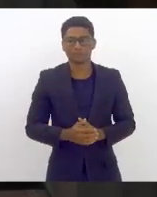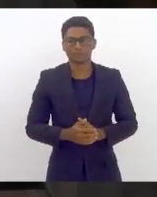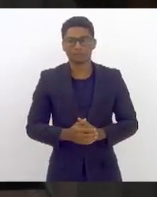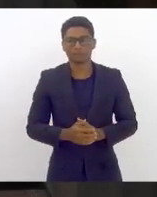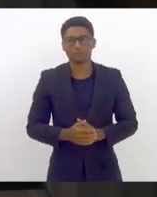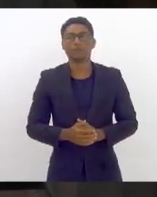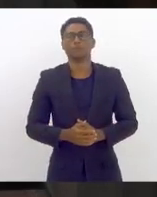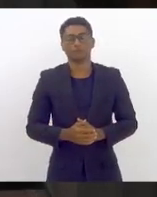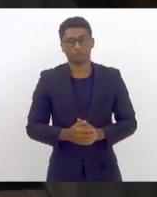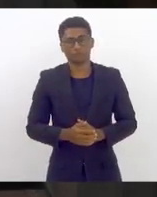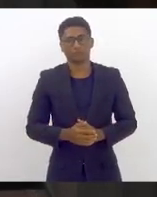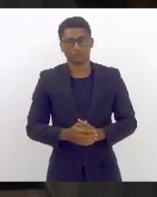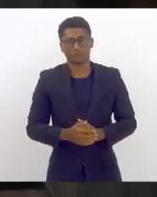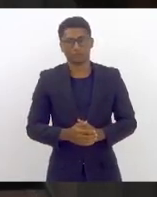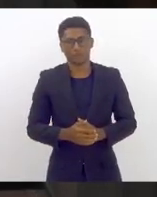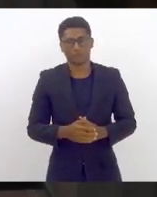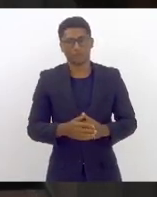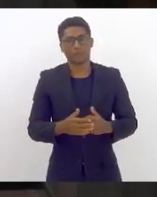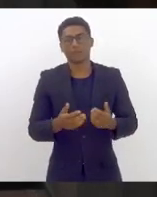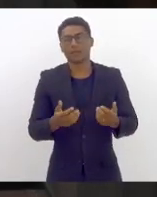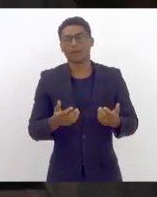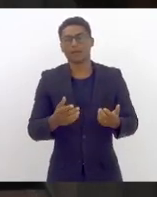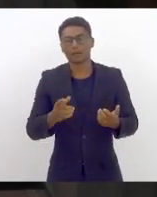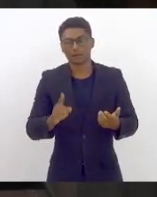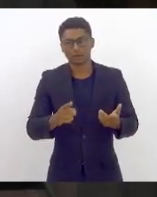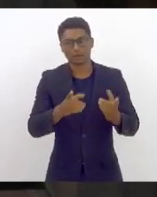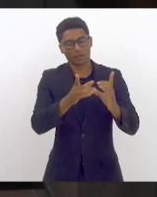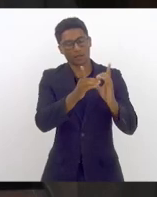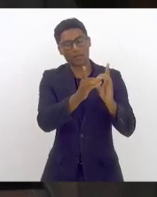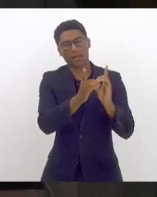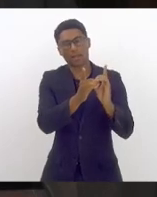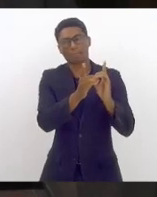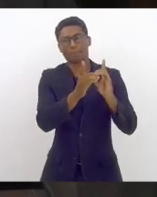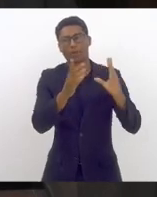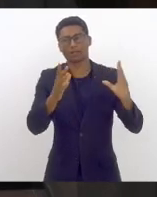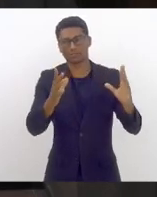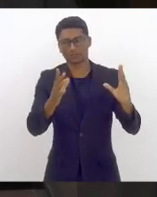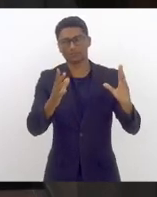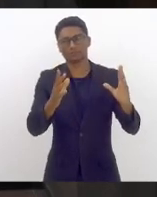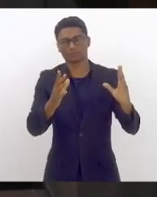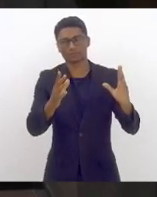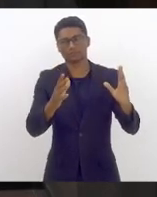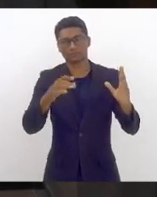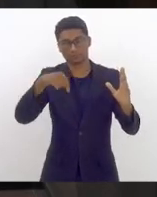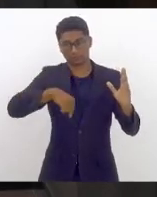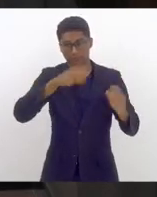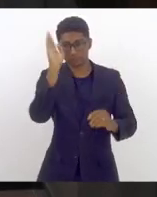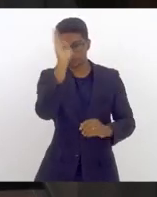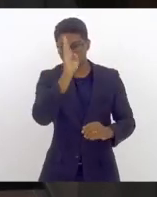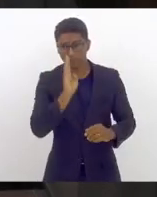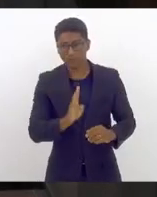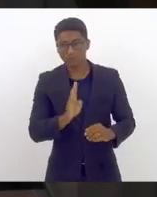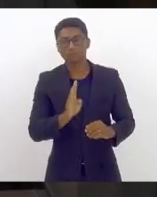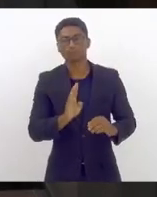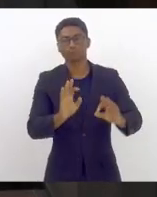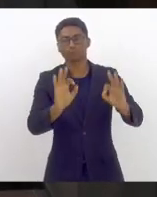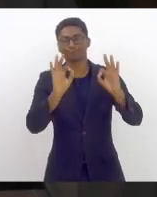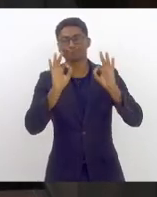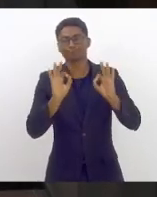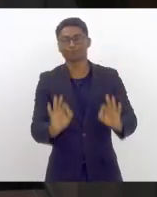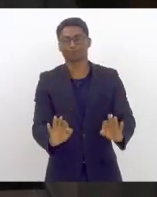pelo reestabelecimento do regime democrático nesse país,